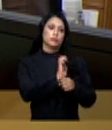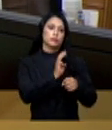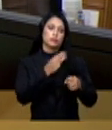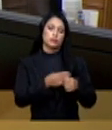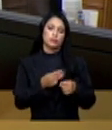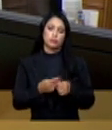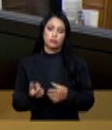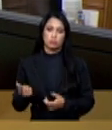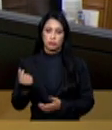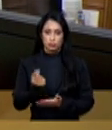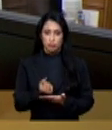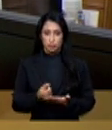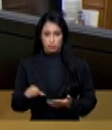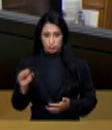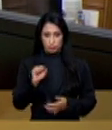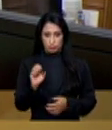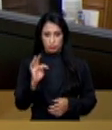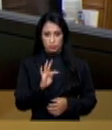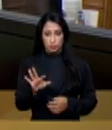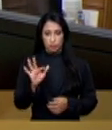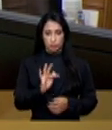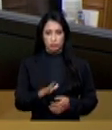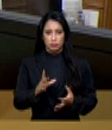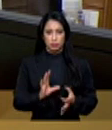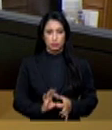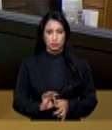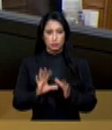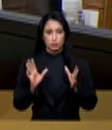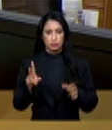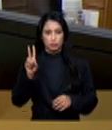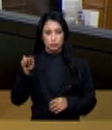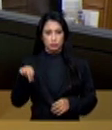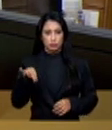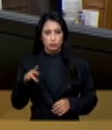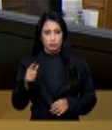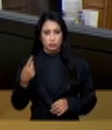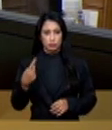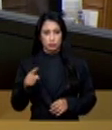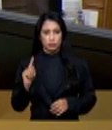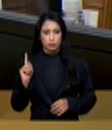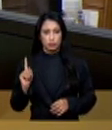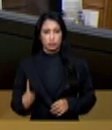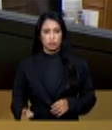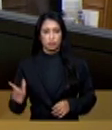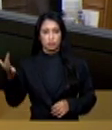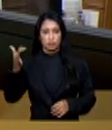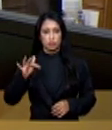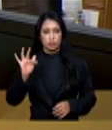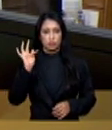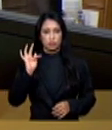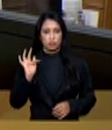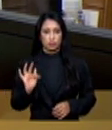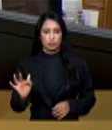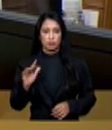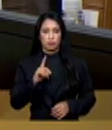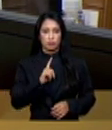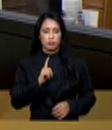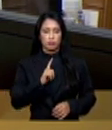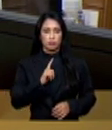financeira nesse Supremo Tribunal Federal permitir que a união numa Federação